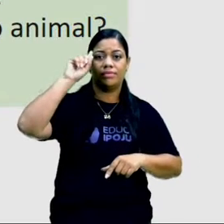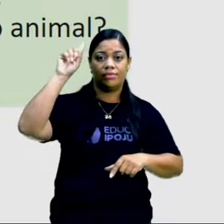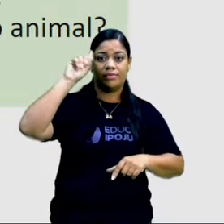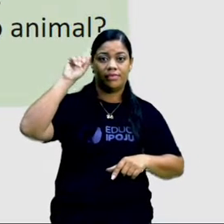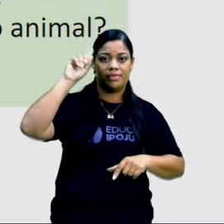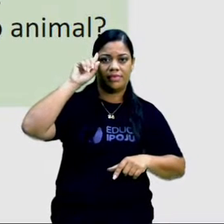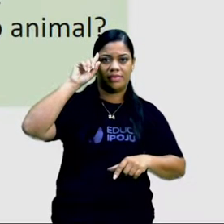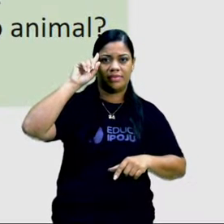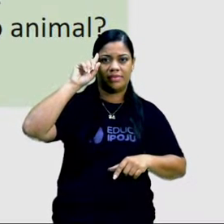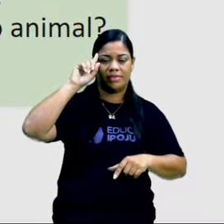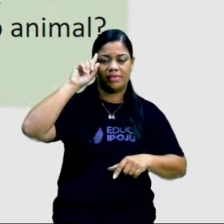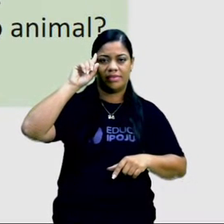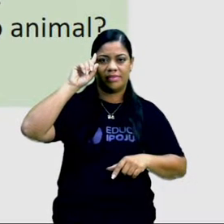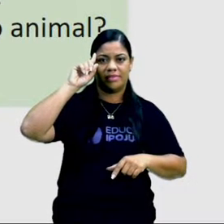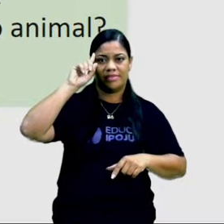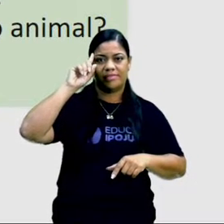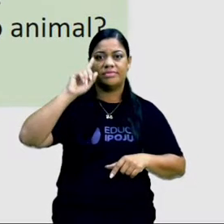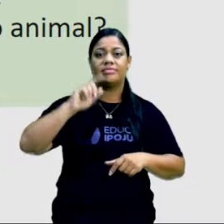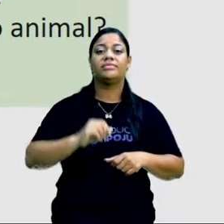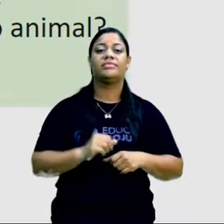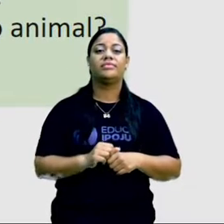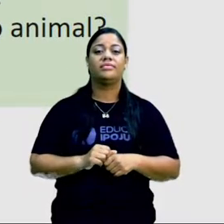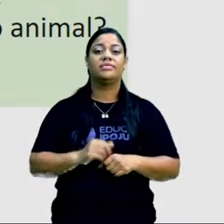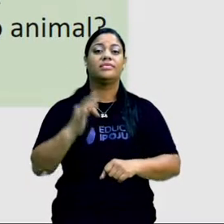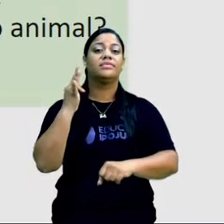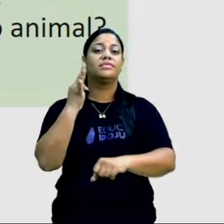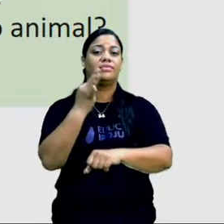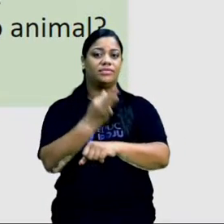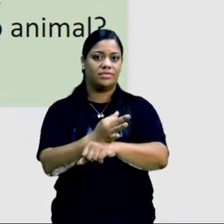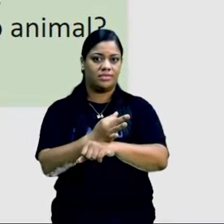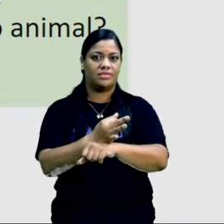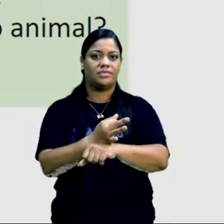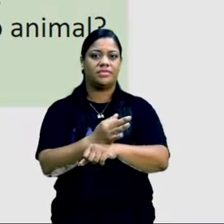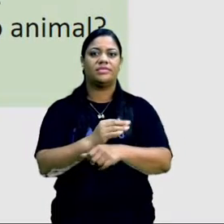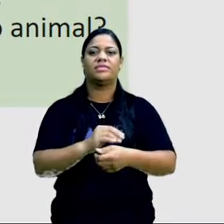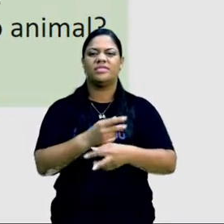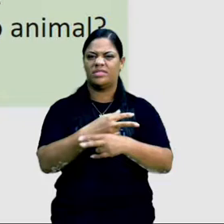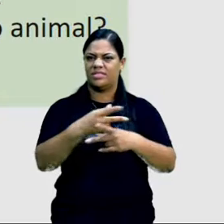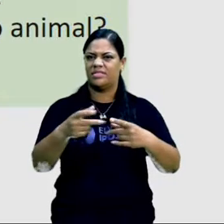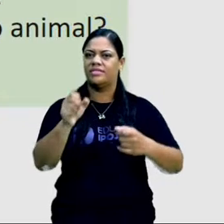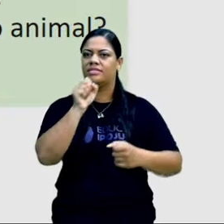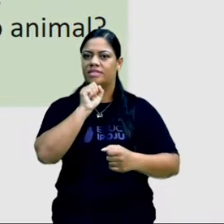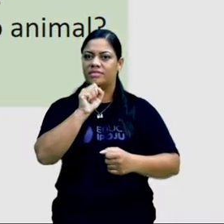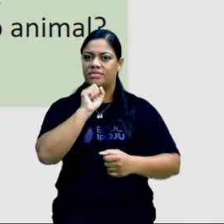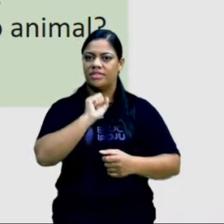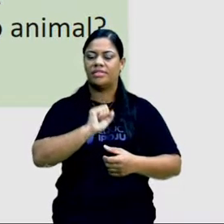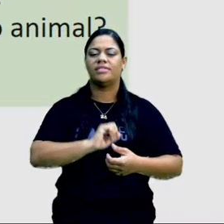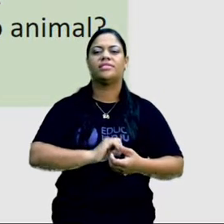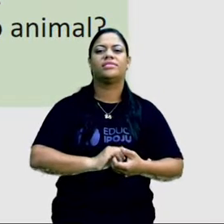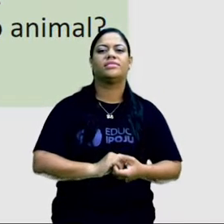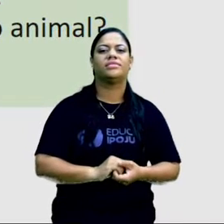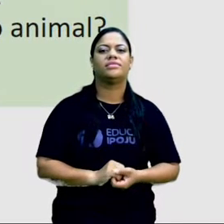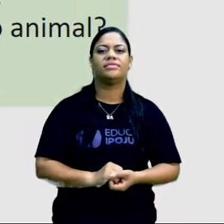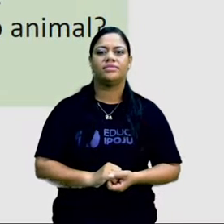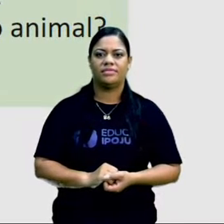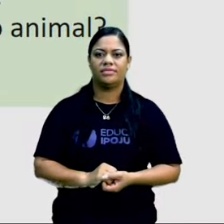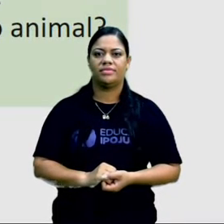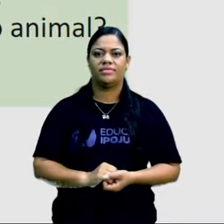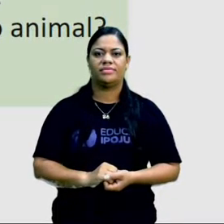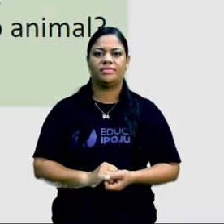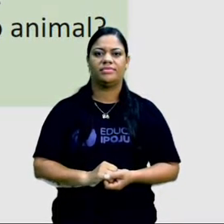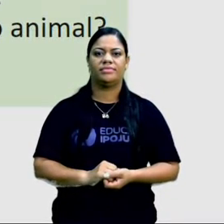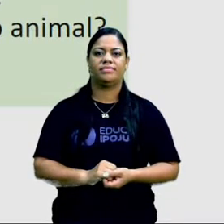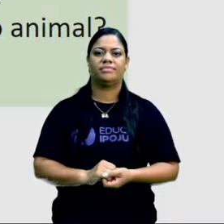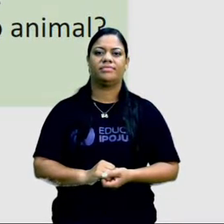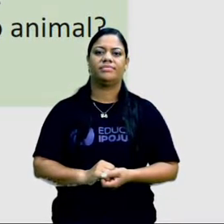dia, carregava o quê? É, cacarejos, né? Umas coisas assim, de coisas...